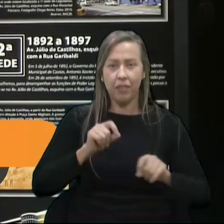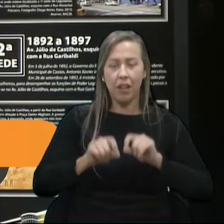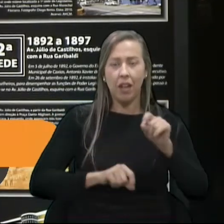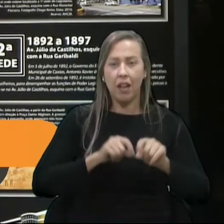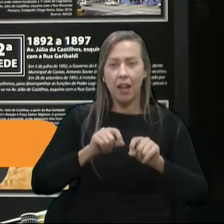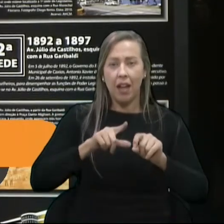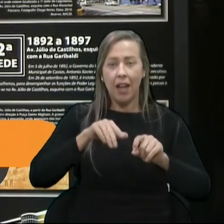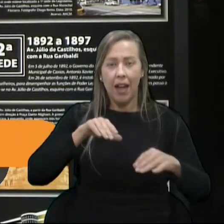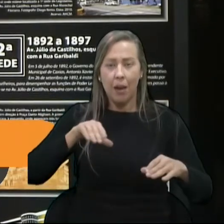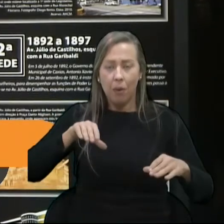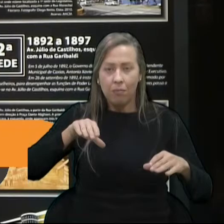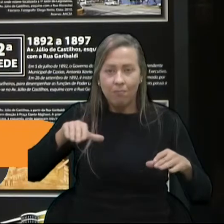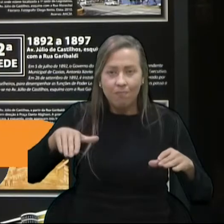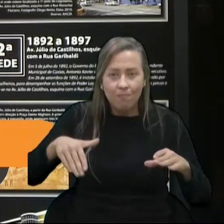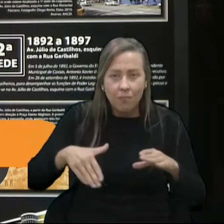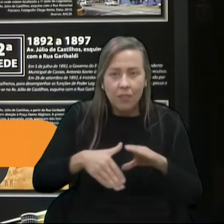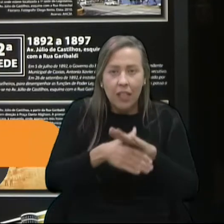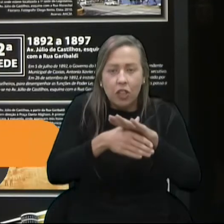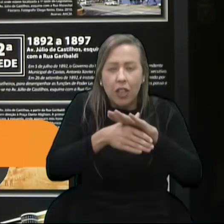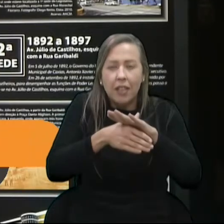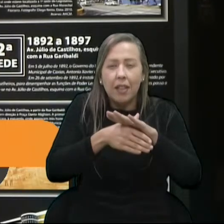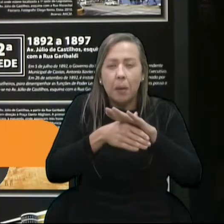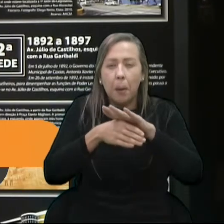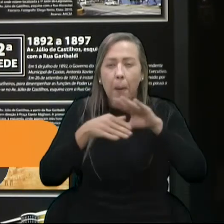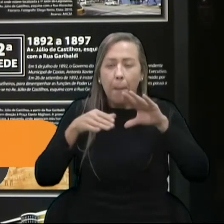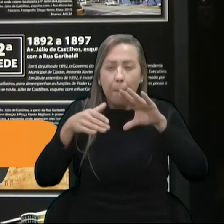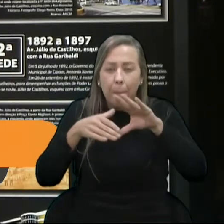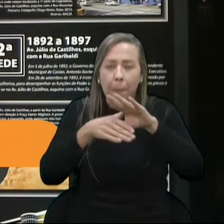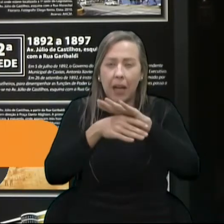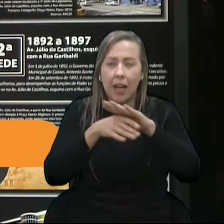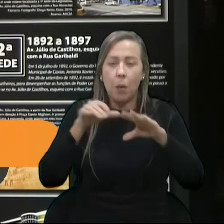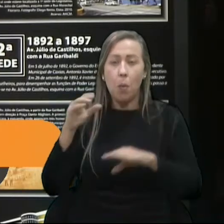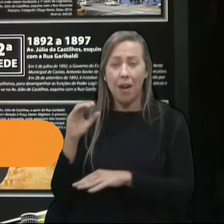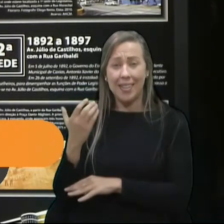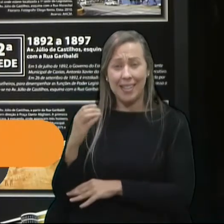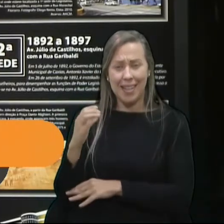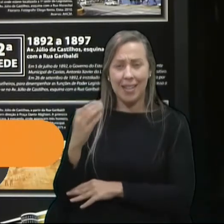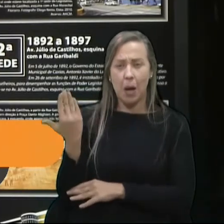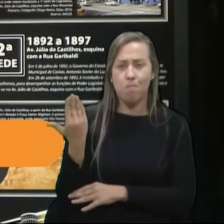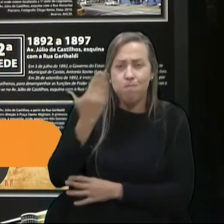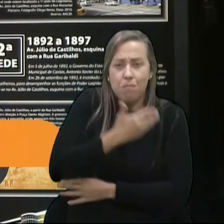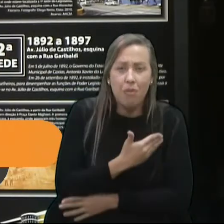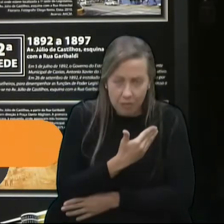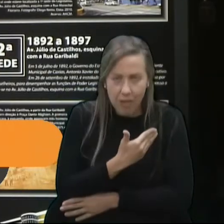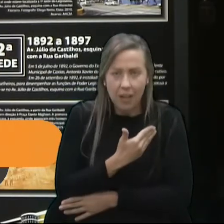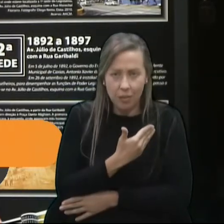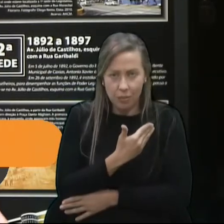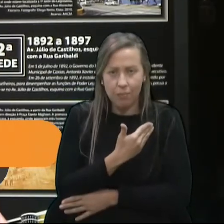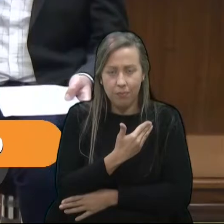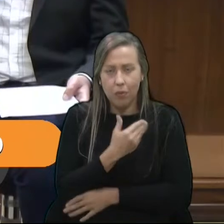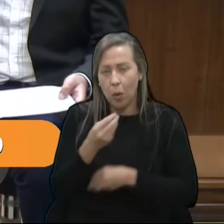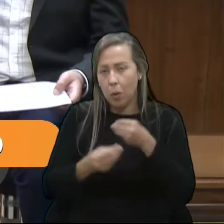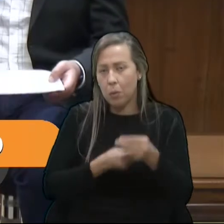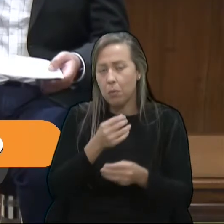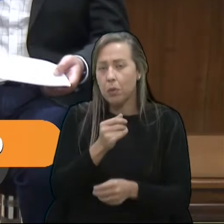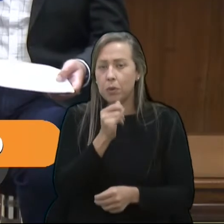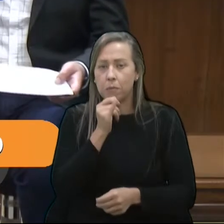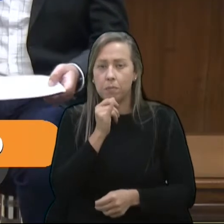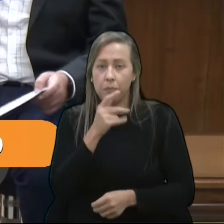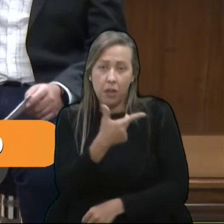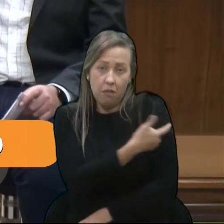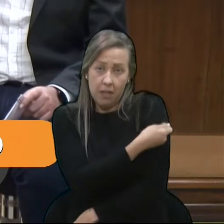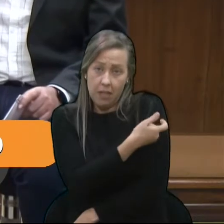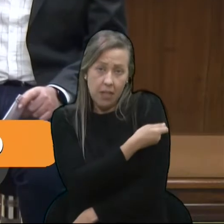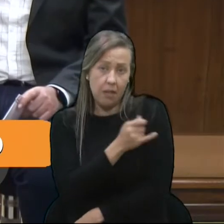instância engajada com a ciência, digamos assim, aquilo que é cientificamente comprovado, como, por exemplo, uma